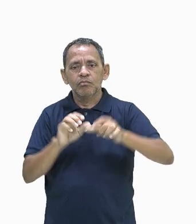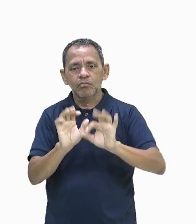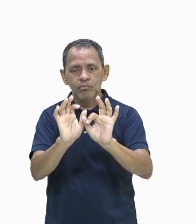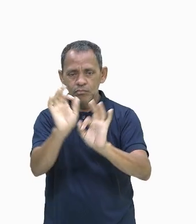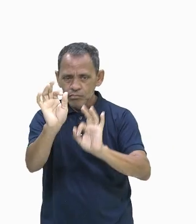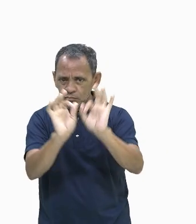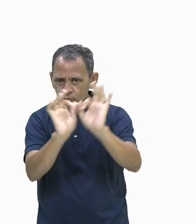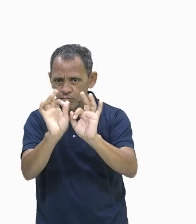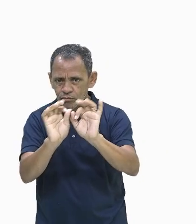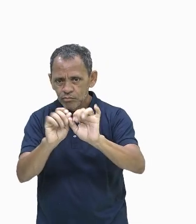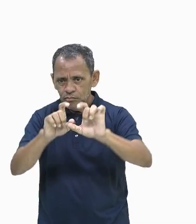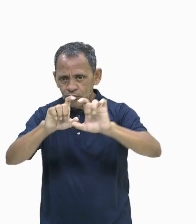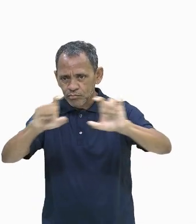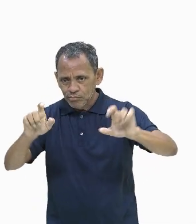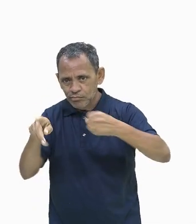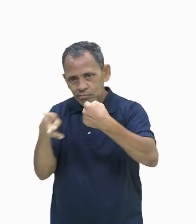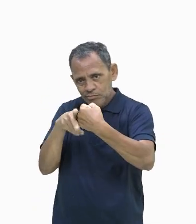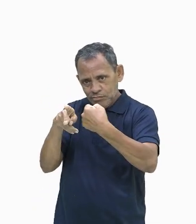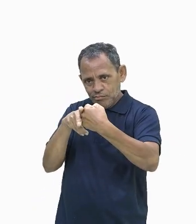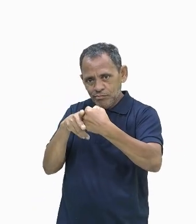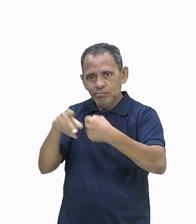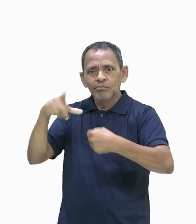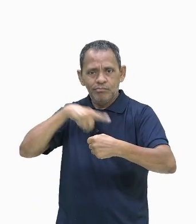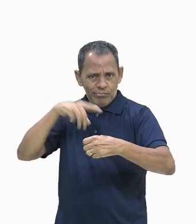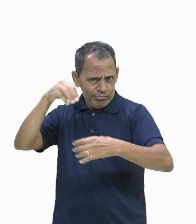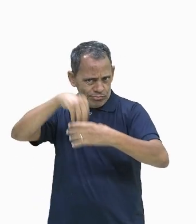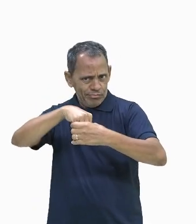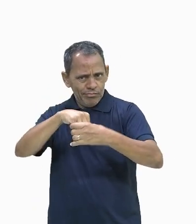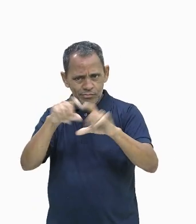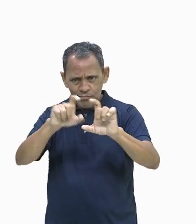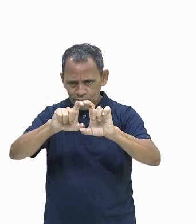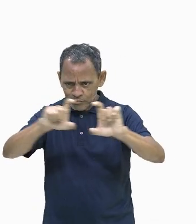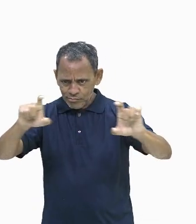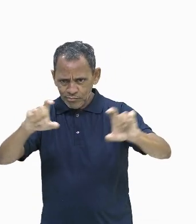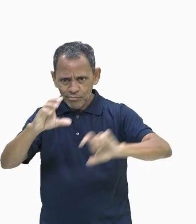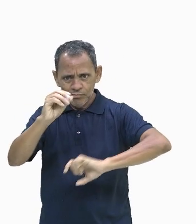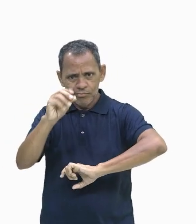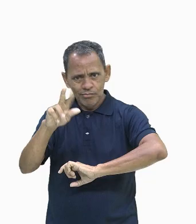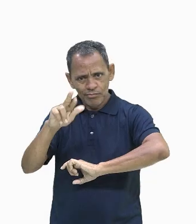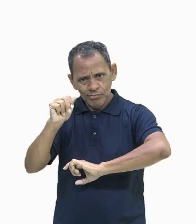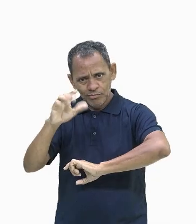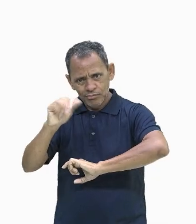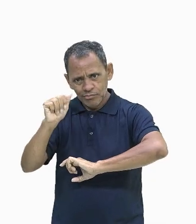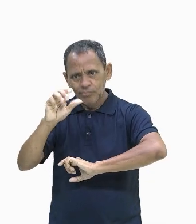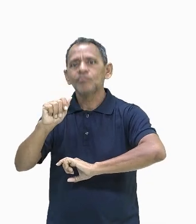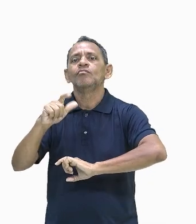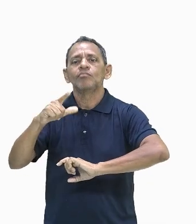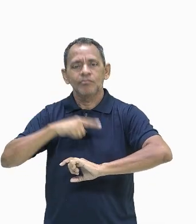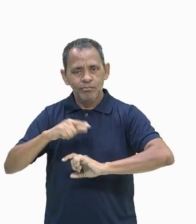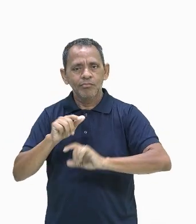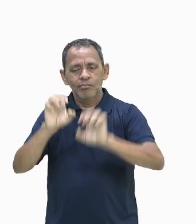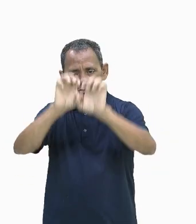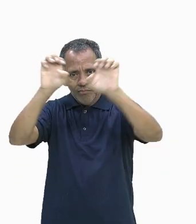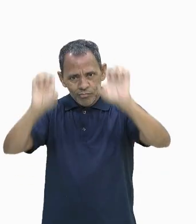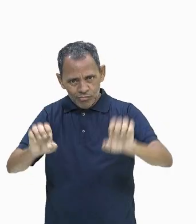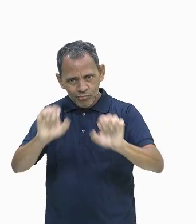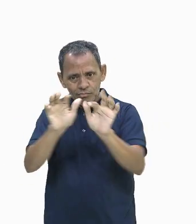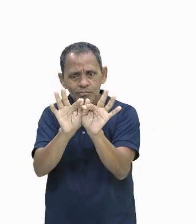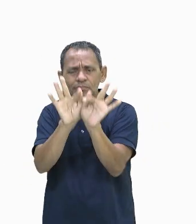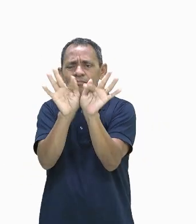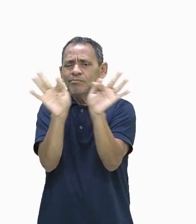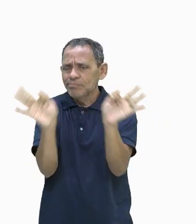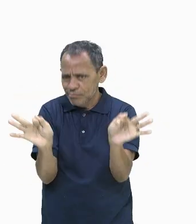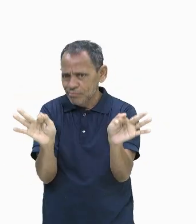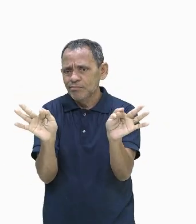em torno de um verbo, tá? E então, essa é uma estrutura sintática que apresenta